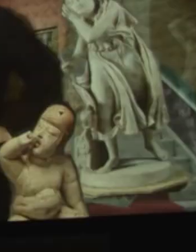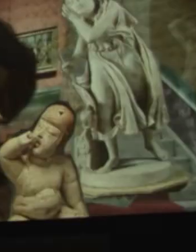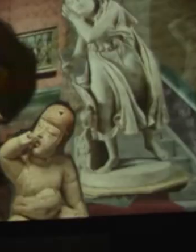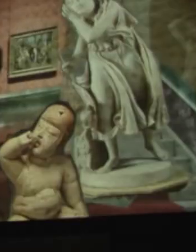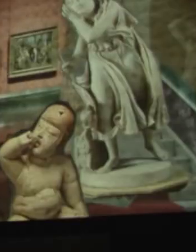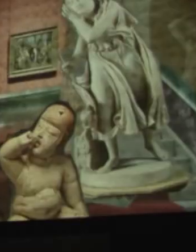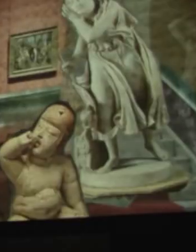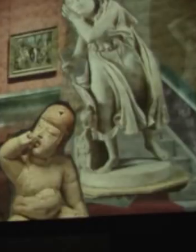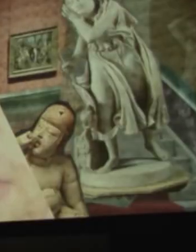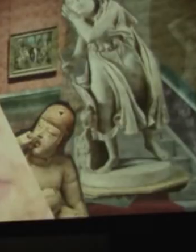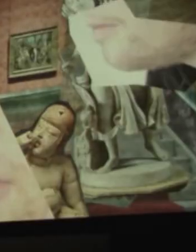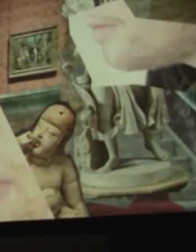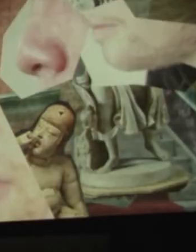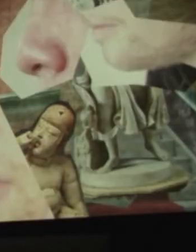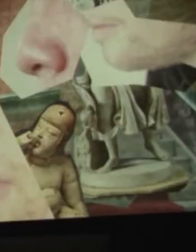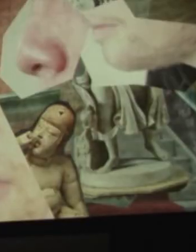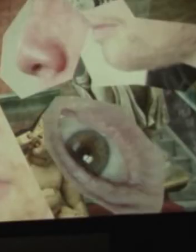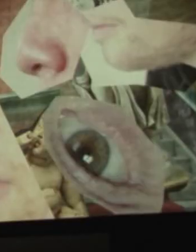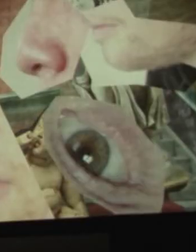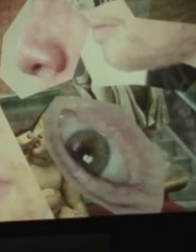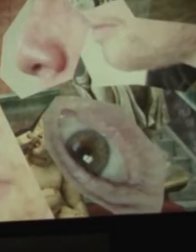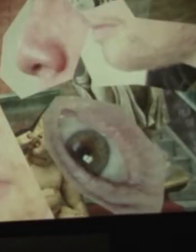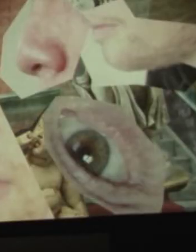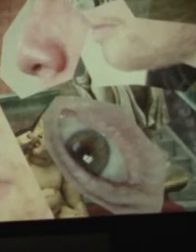diferentes partes do estado.